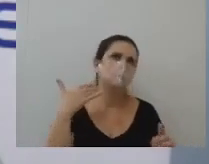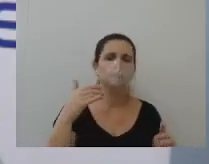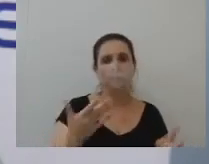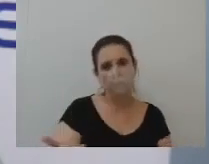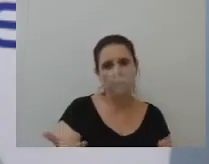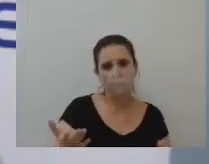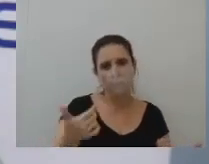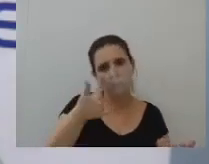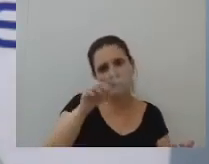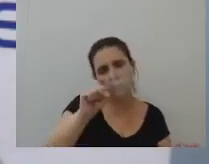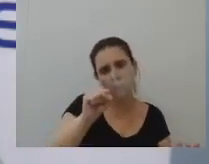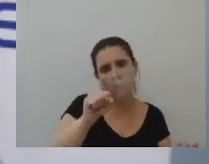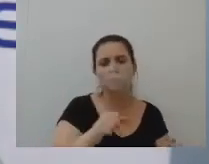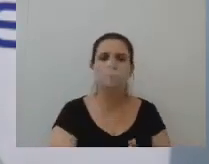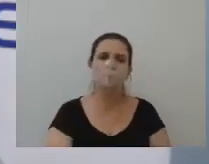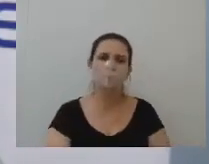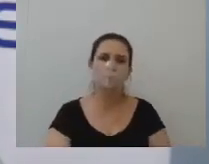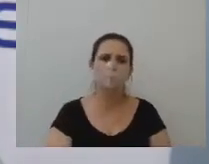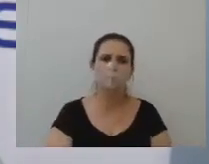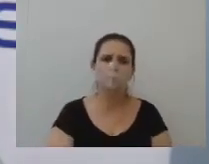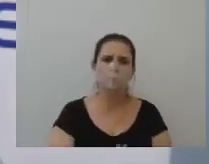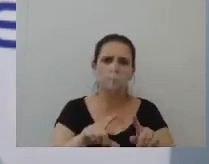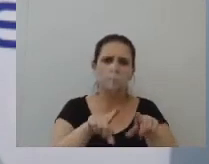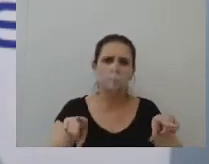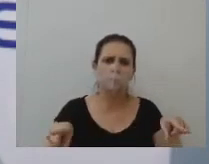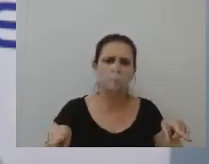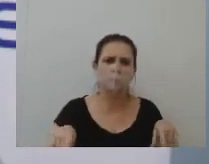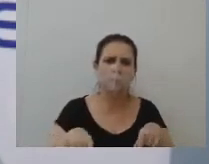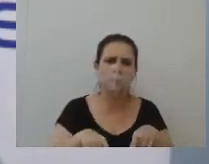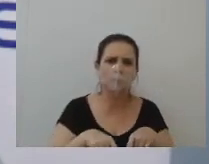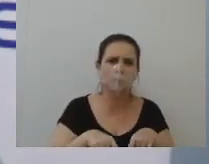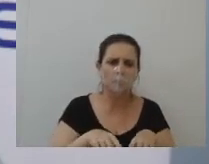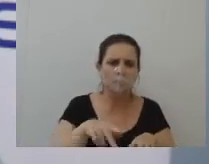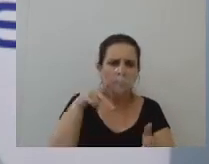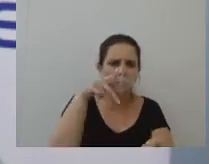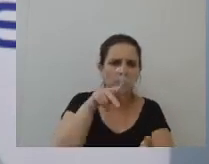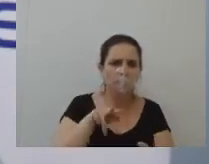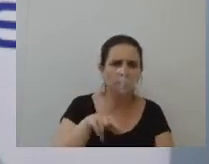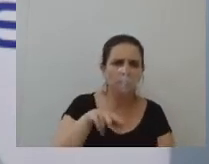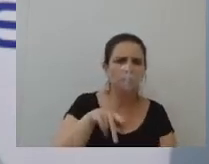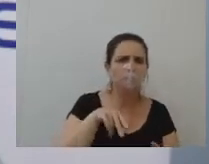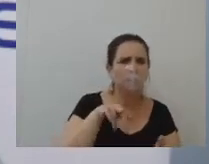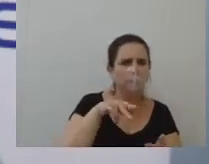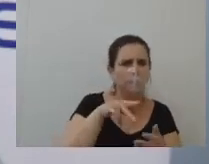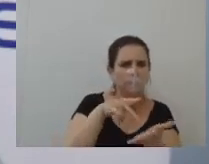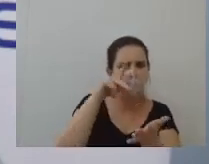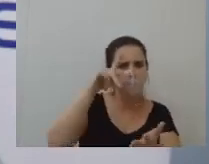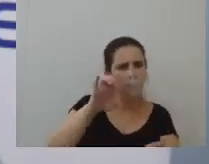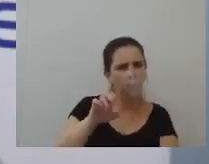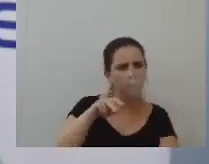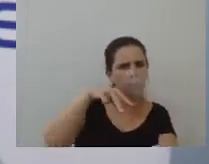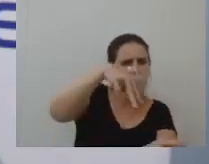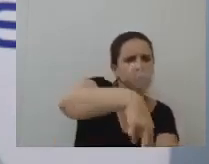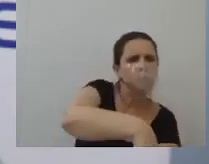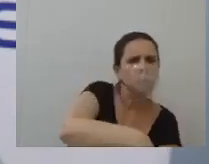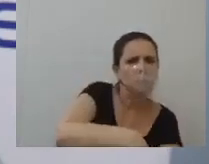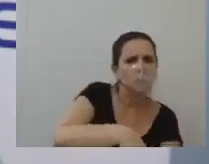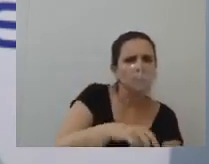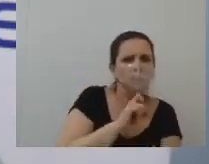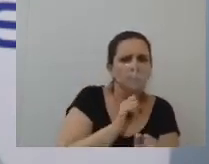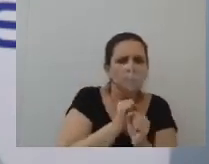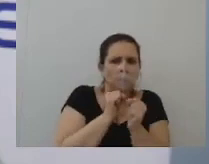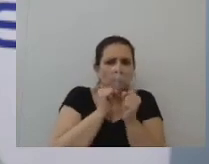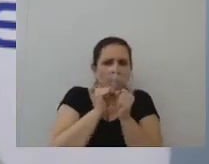graus, e aí quando você estava na sala que pisou no piso, no ladrilho, sentiu aquele frio, aí correu logo